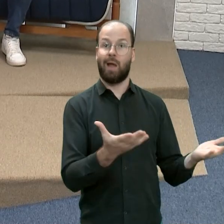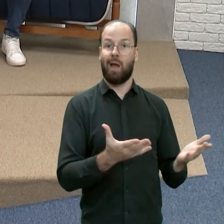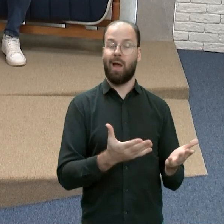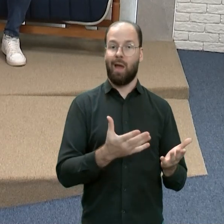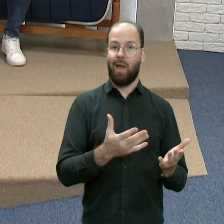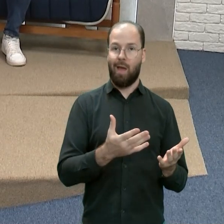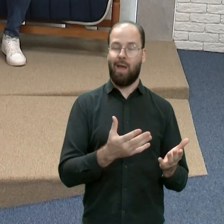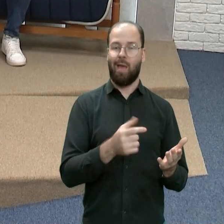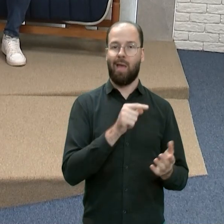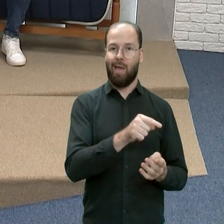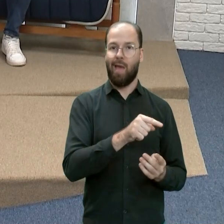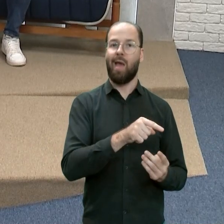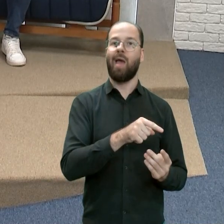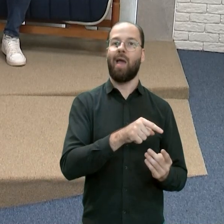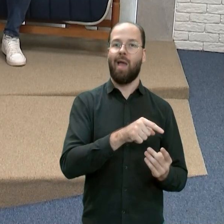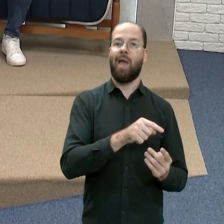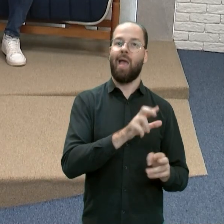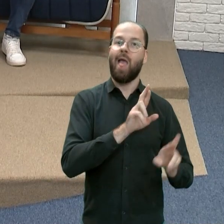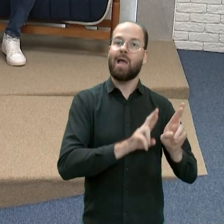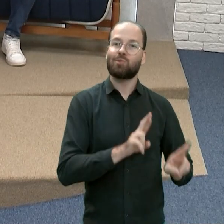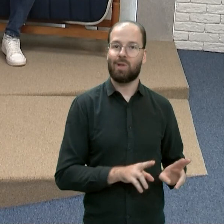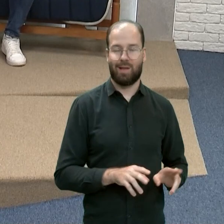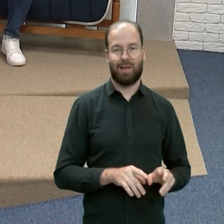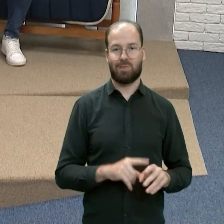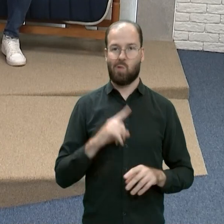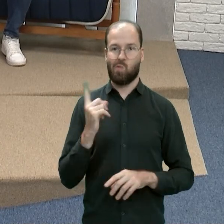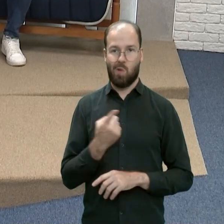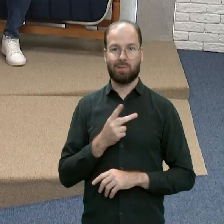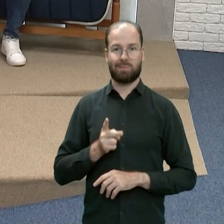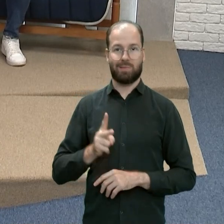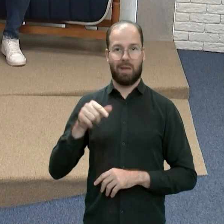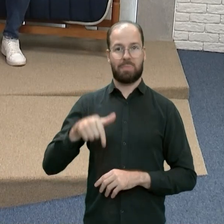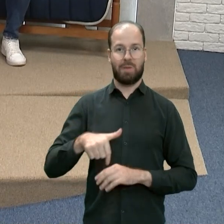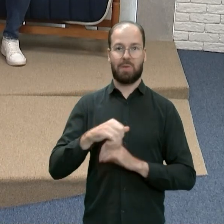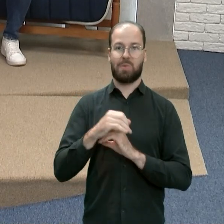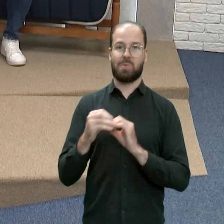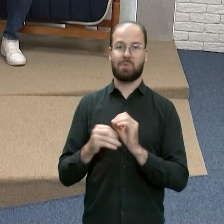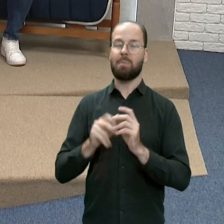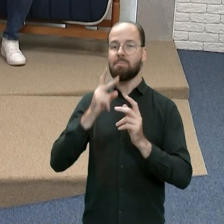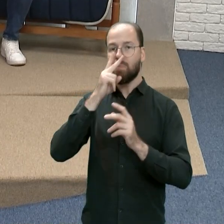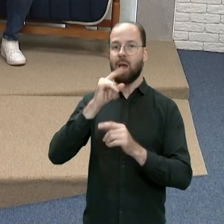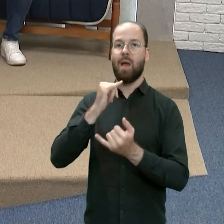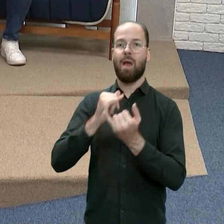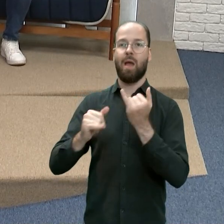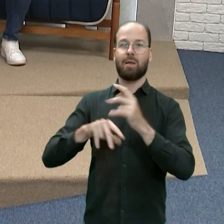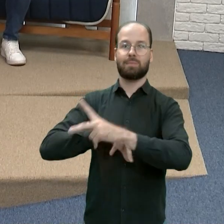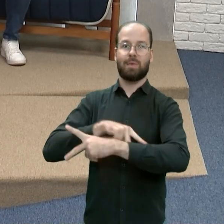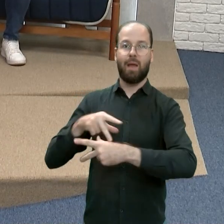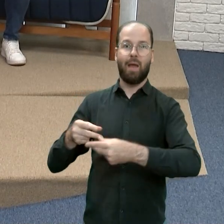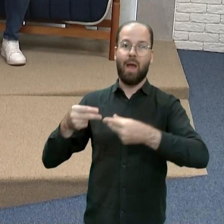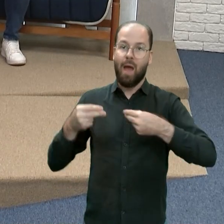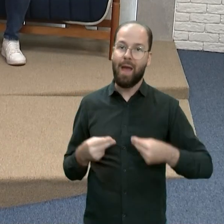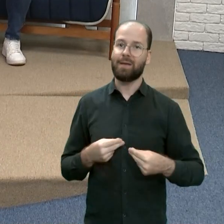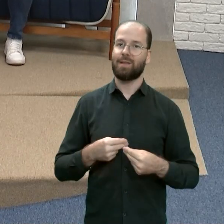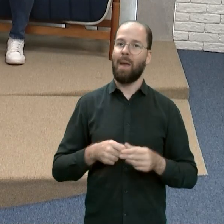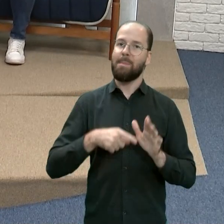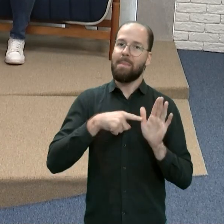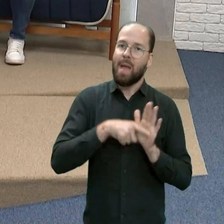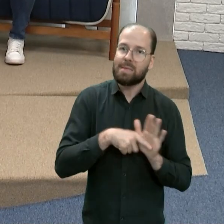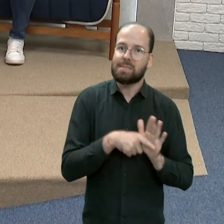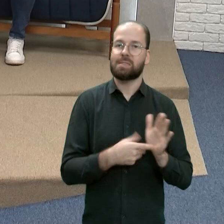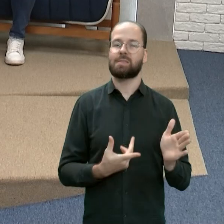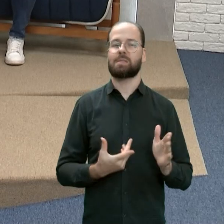aqui dentro da universidade a gente é presenteado o tempo inteiro com pesquisas desse tipo e pesquisas grandiosas em outras áreas